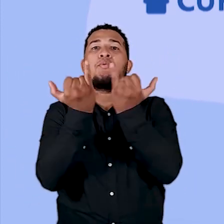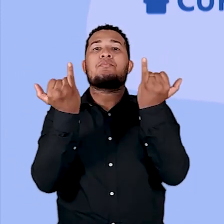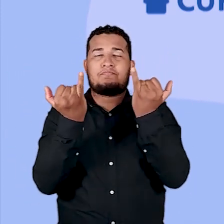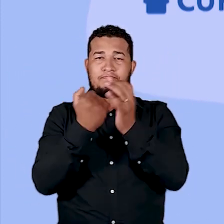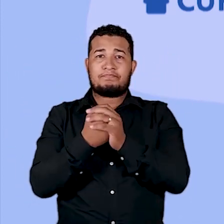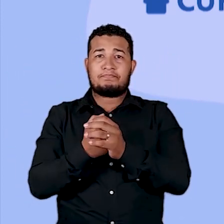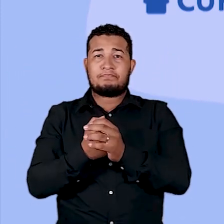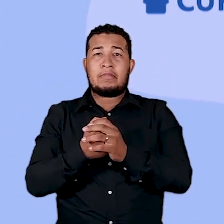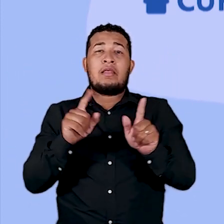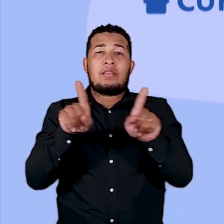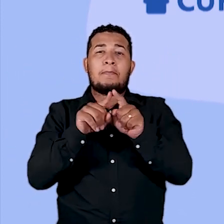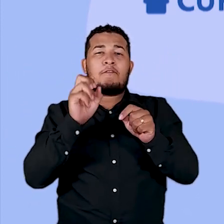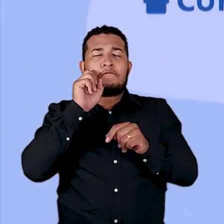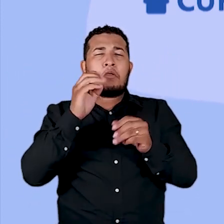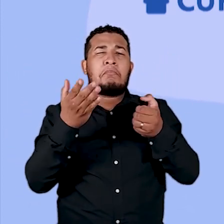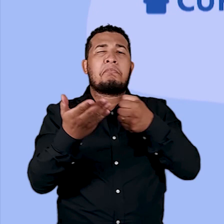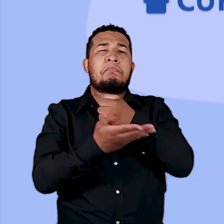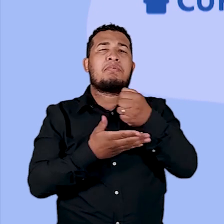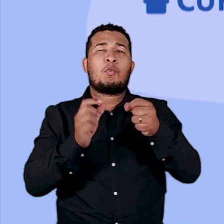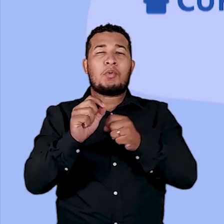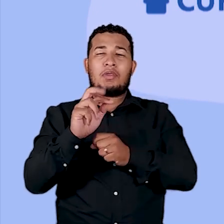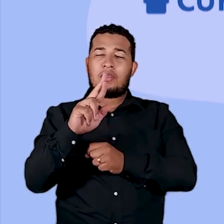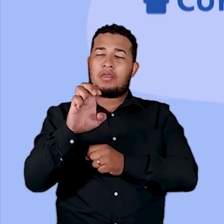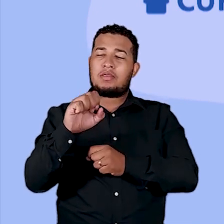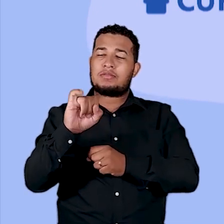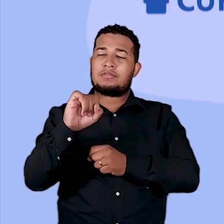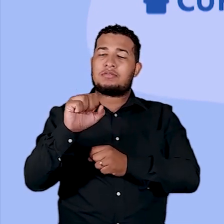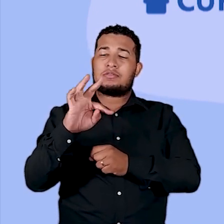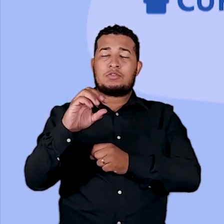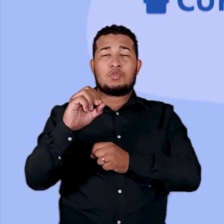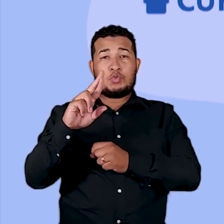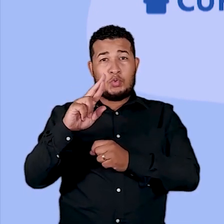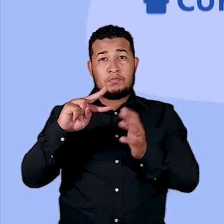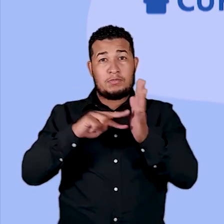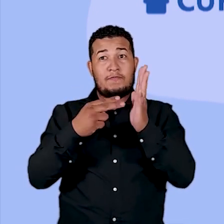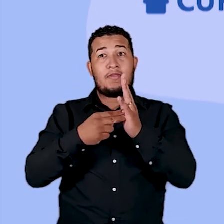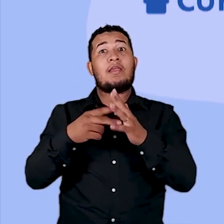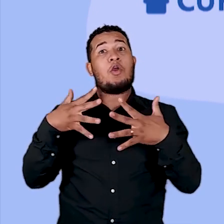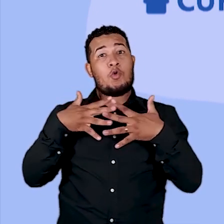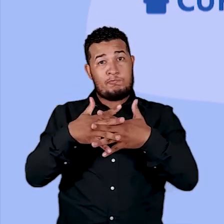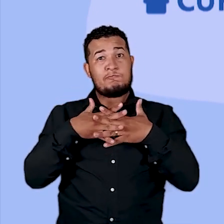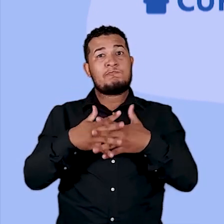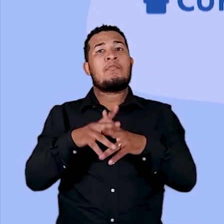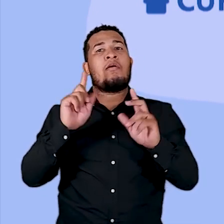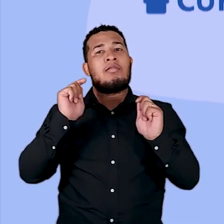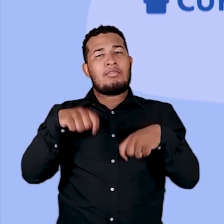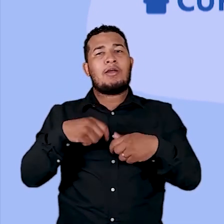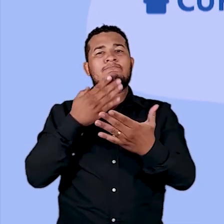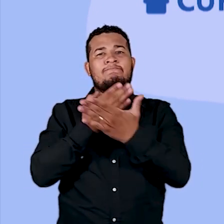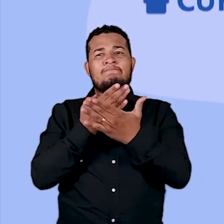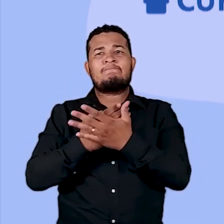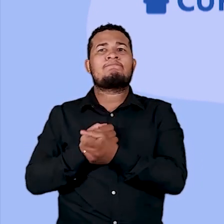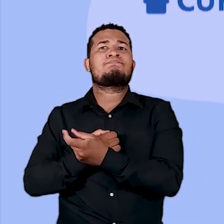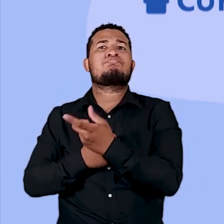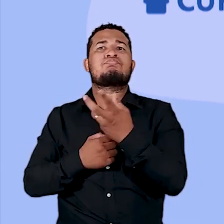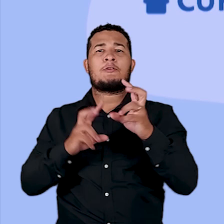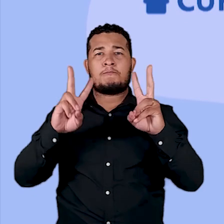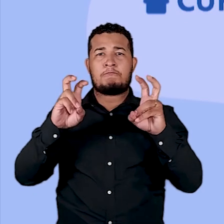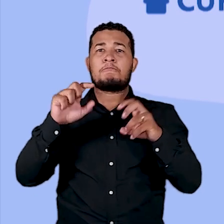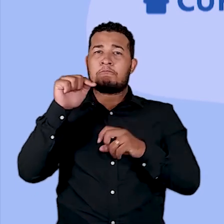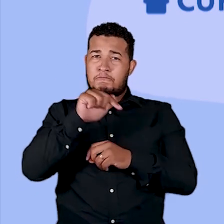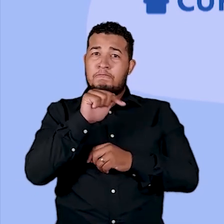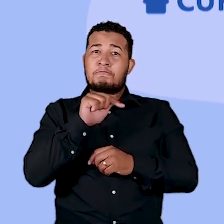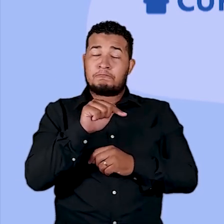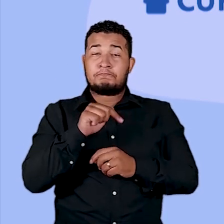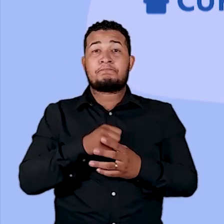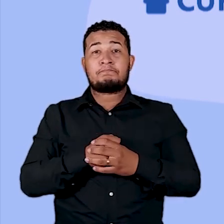curto-circuito. Depois vimos aí de maneira superficial o que é um resistor, lembrando que resistor é uma ideia bem complexa, dá para ter várias